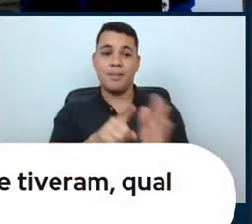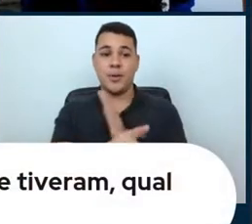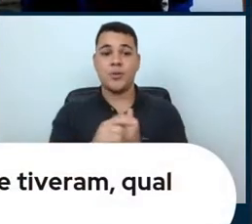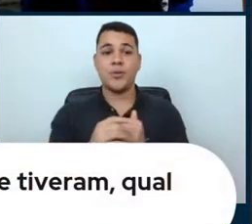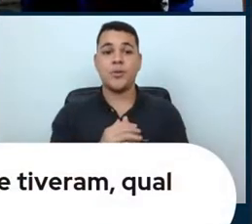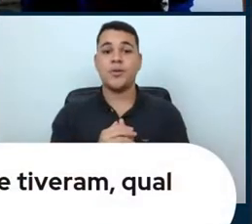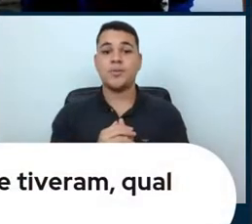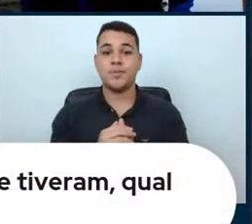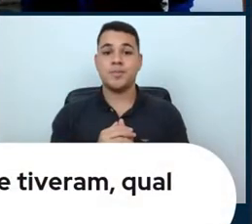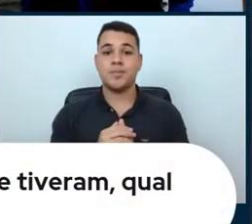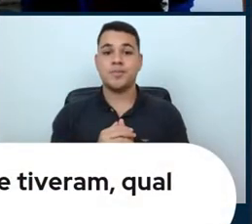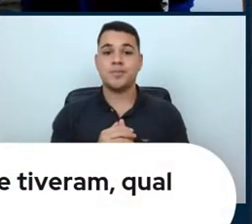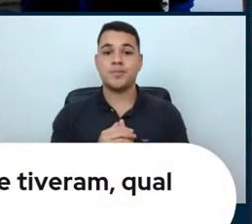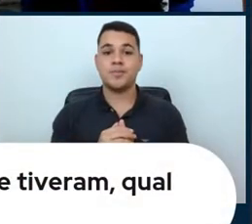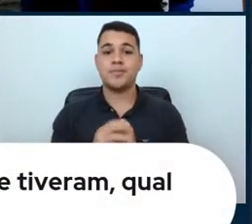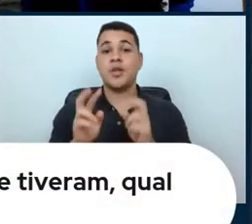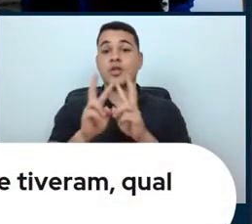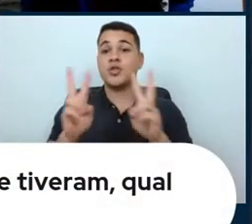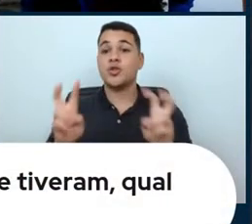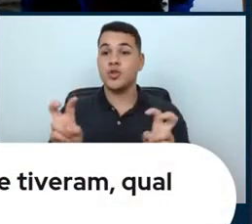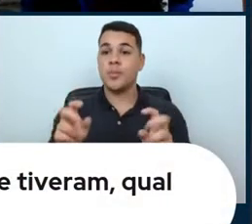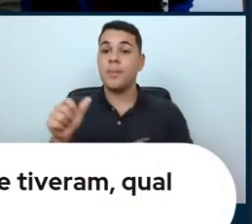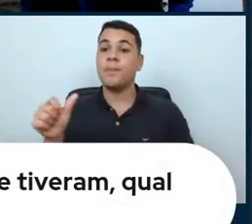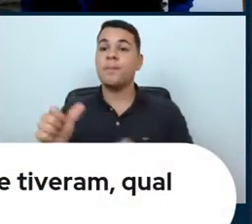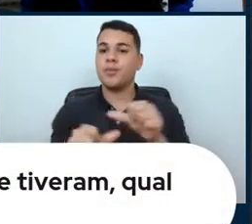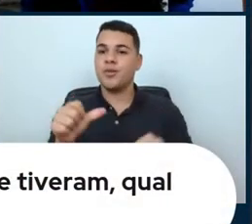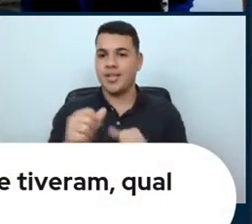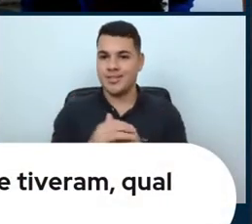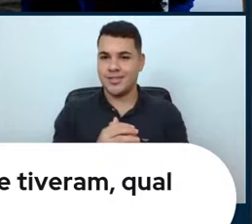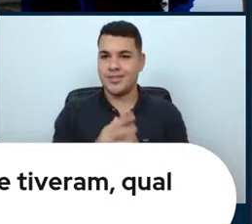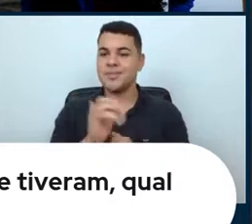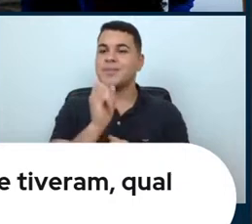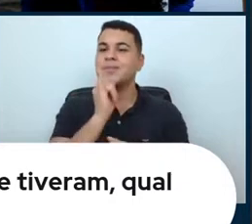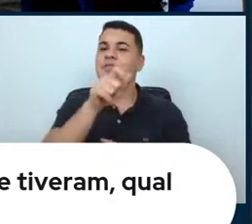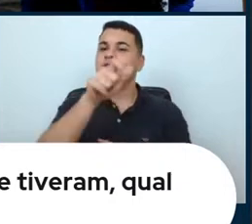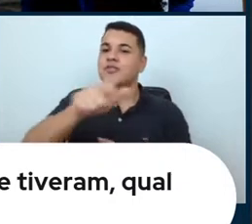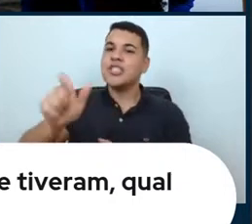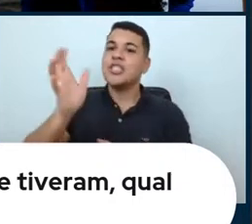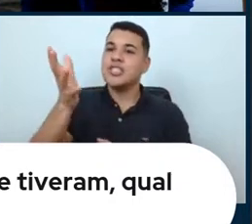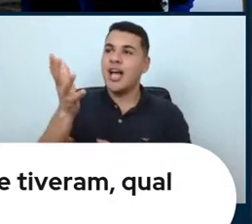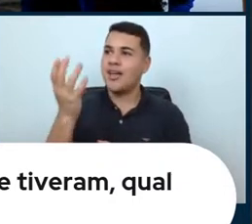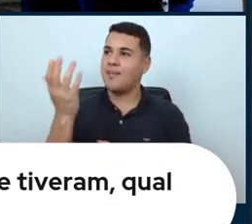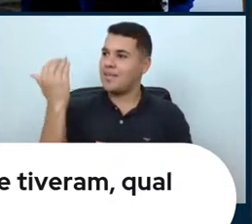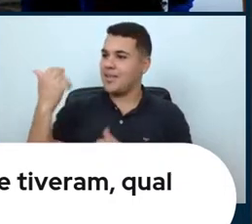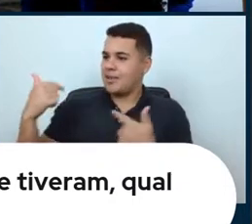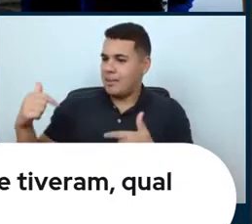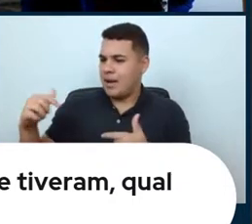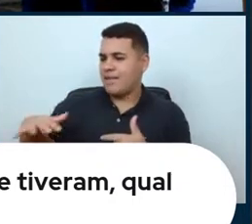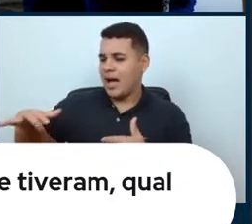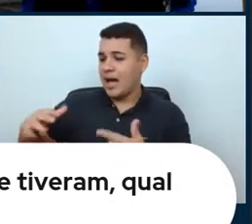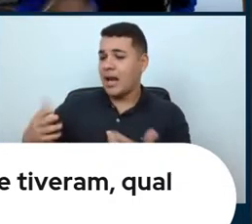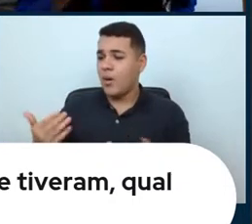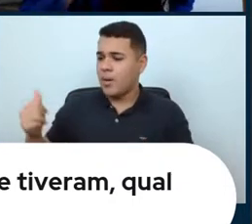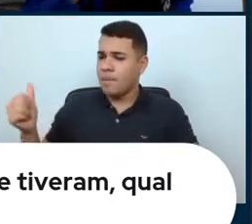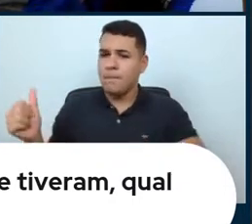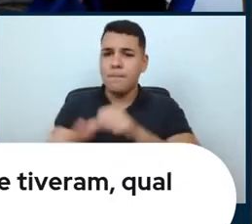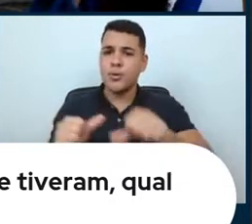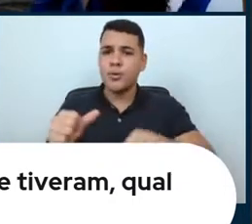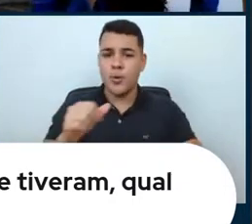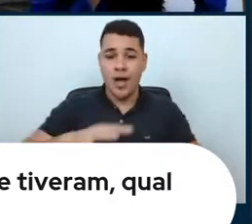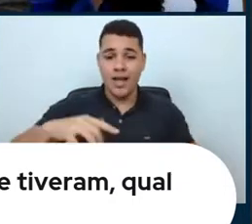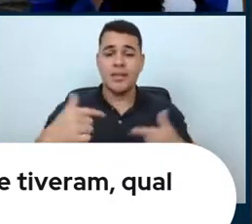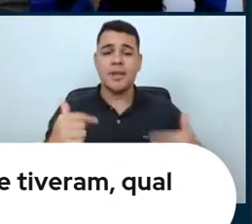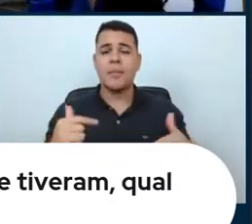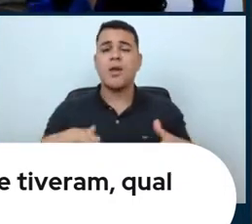sobre transição, né? Então, para vocês que fizeram a transição de carreira, na primeira oportunidade que tiveram, qual foi o maior desafio?